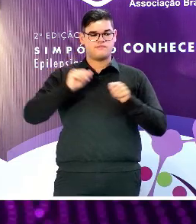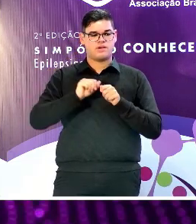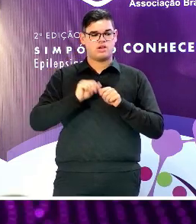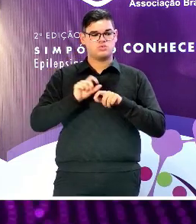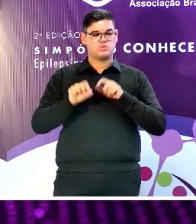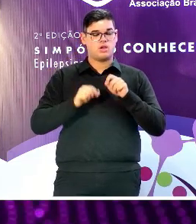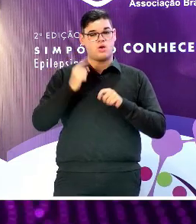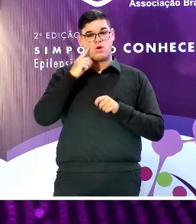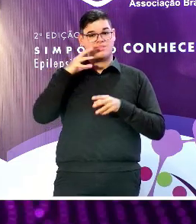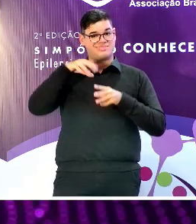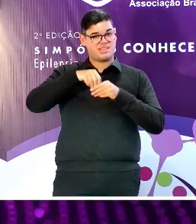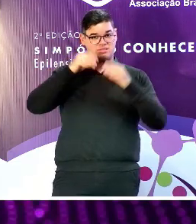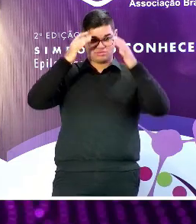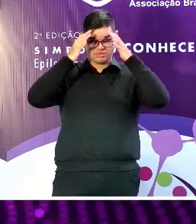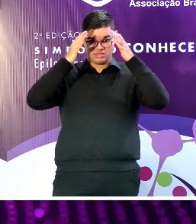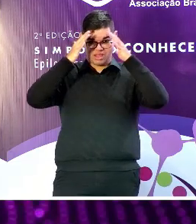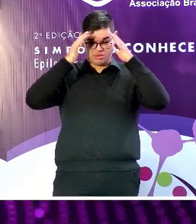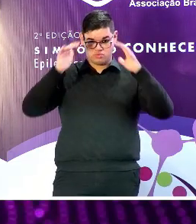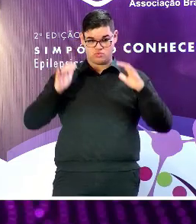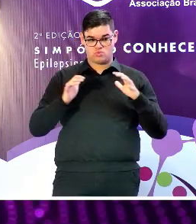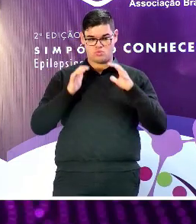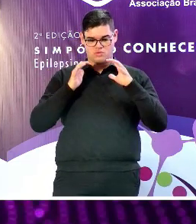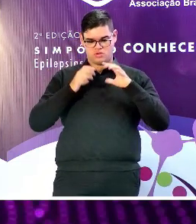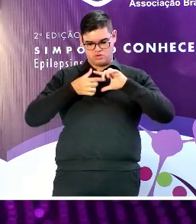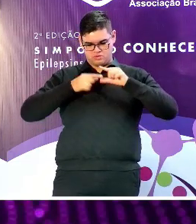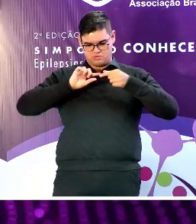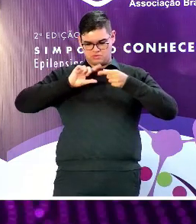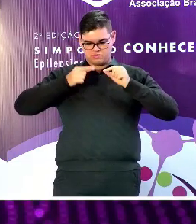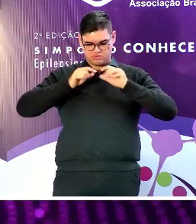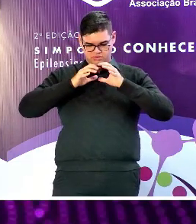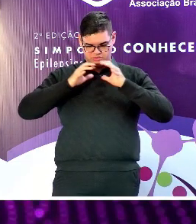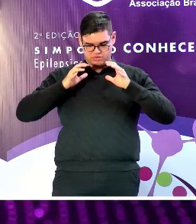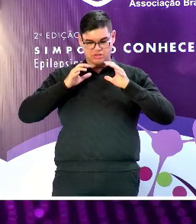essa enzima ela tem várias formas, né, ela tem 4